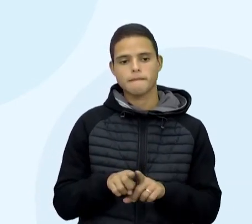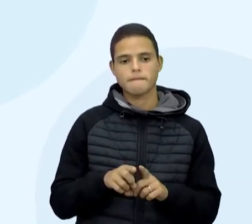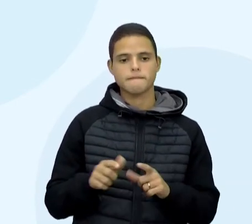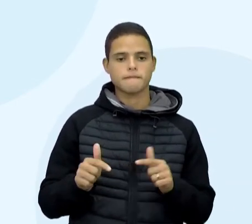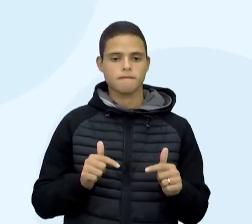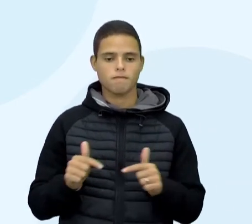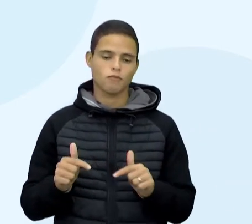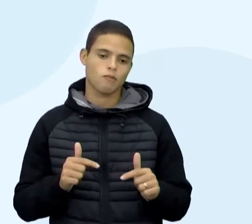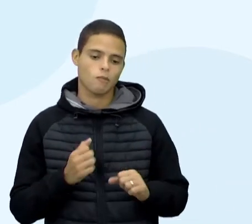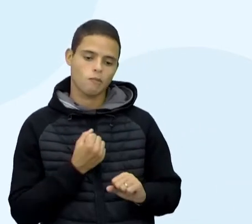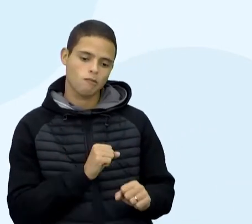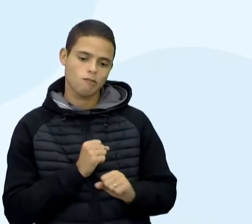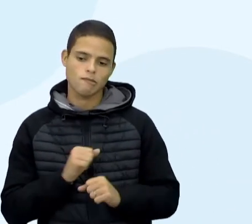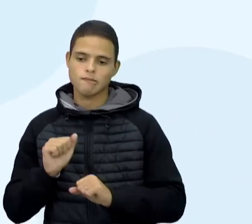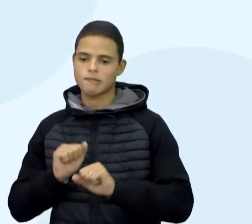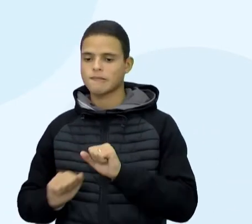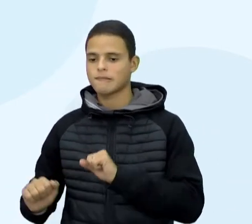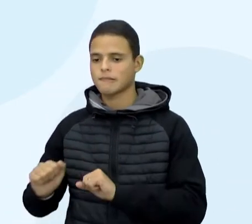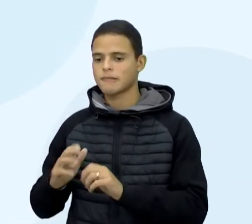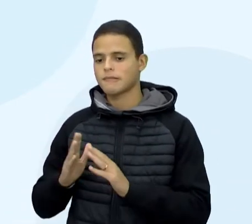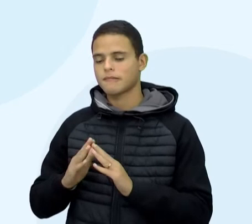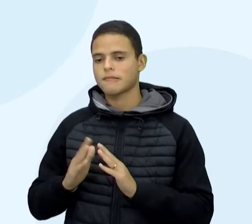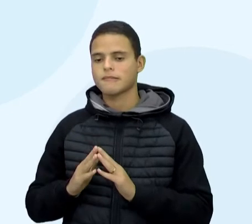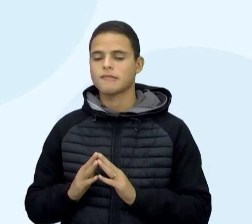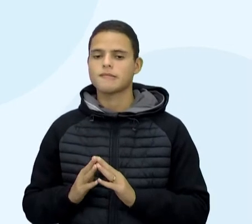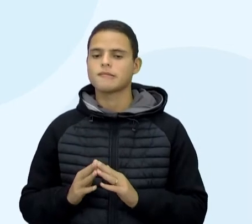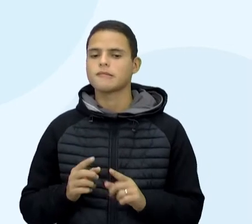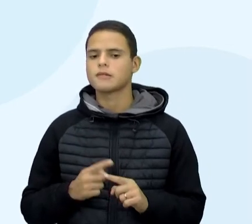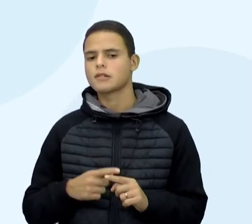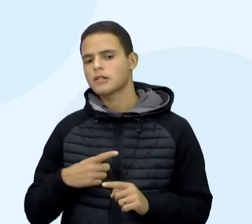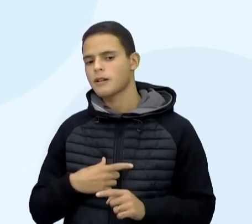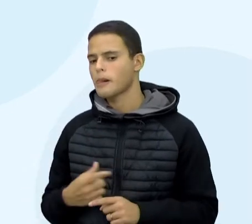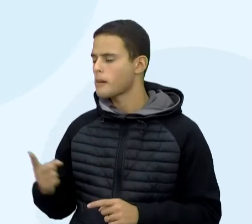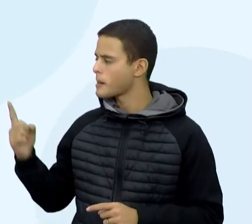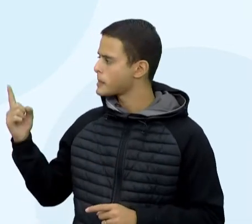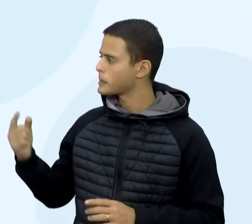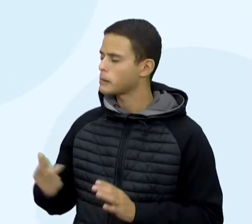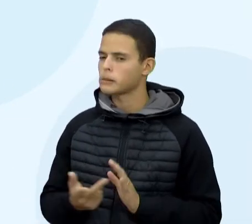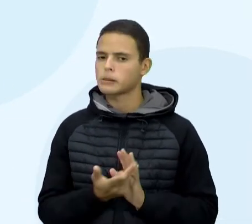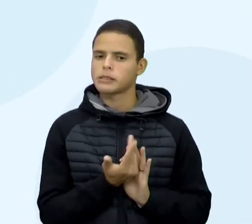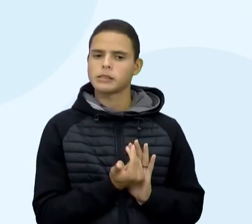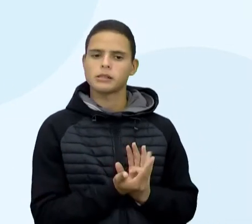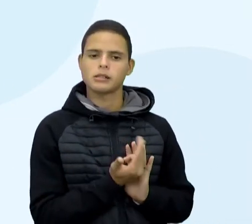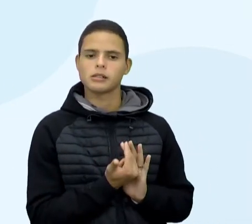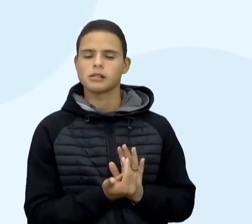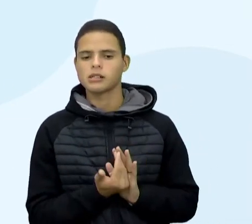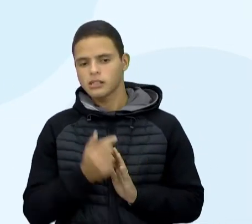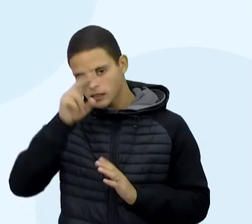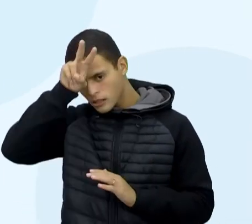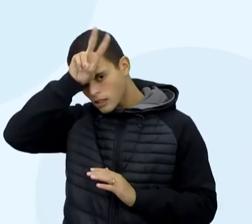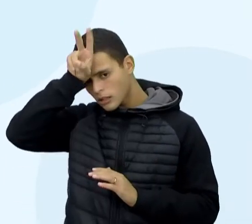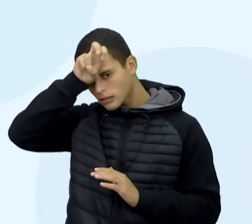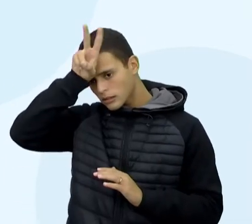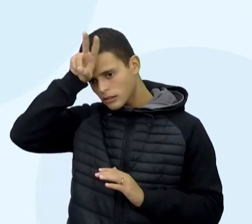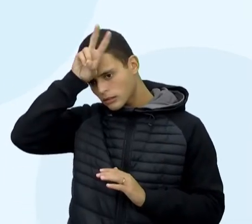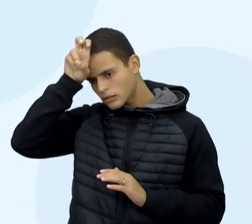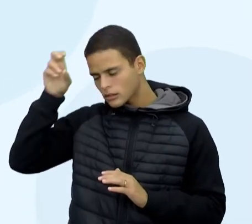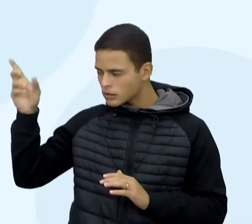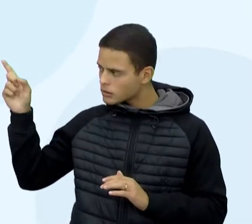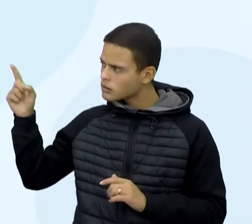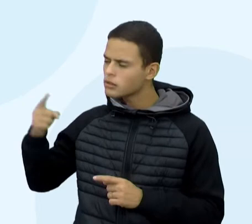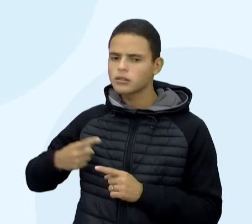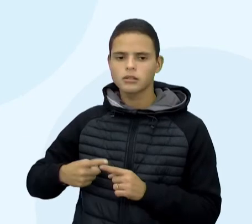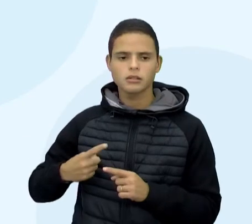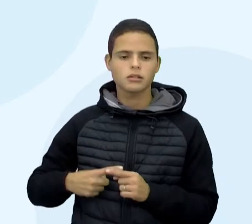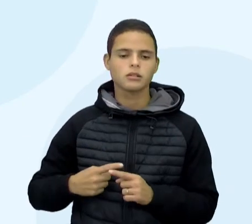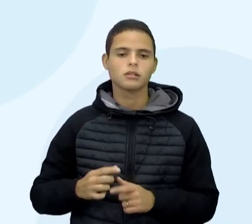trabalhadores domésticos, tá? E por que a gente tem essa imagem da cabeça de porco com a baratinha ali em cima da